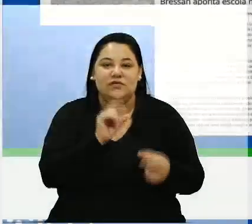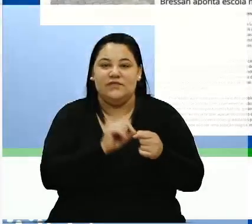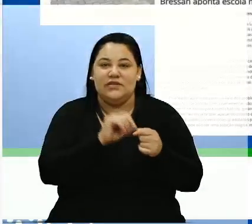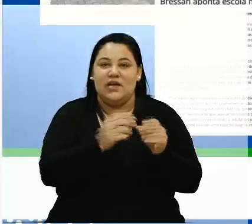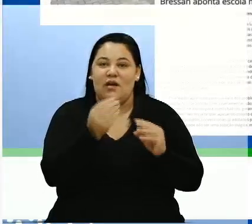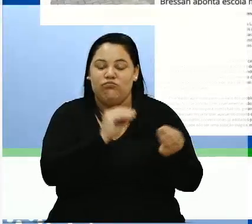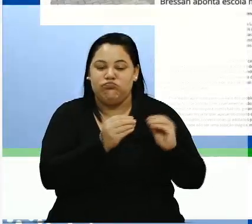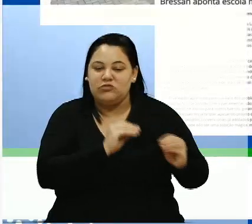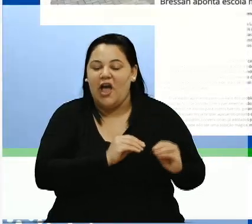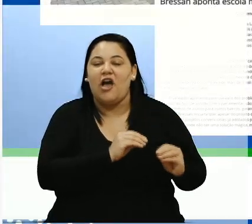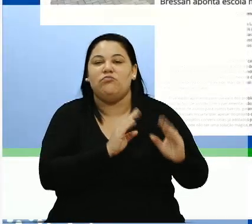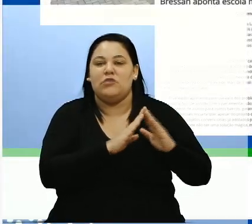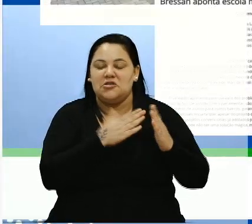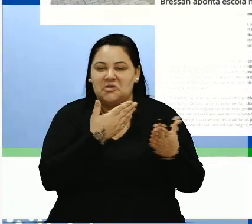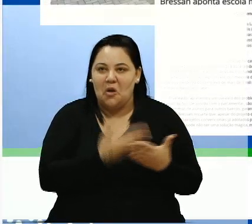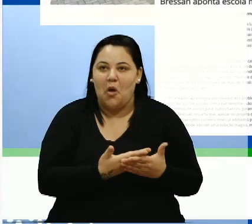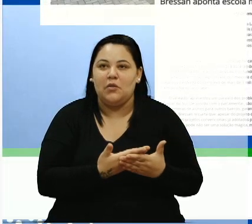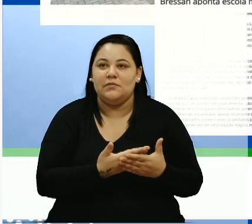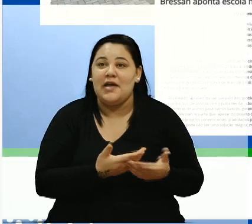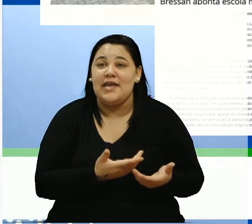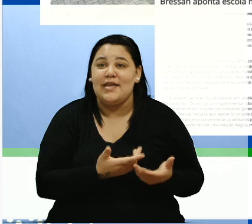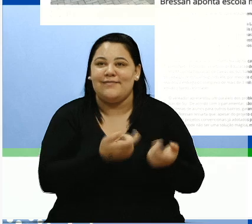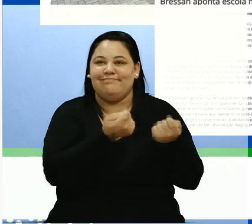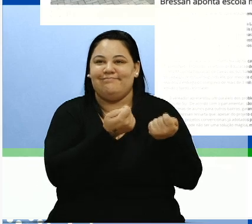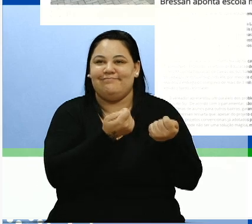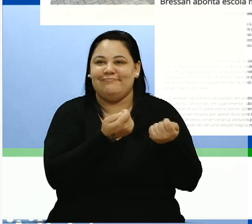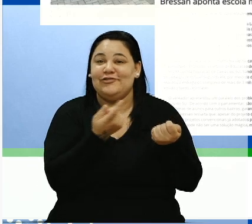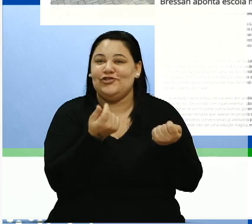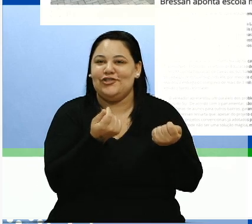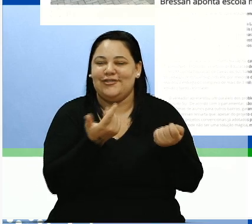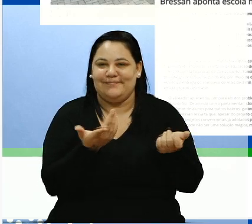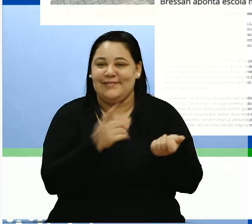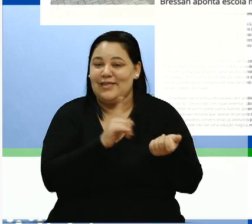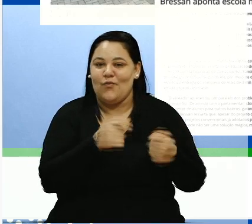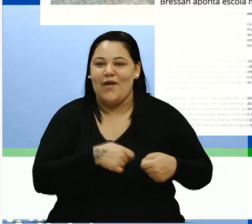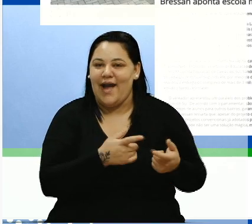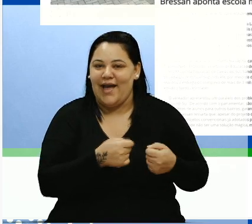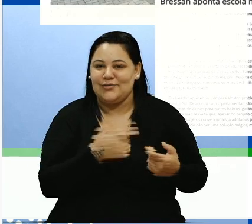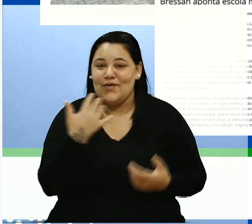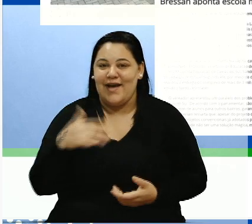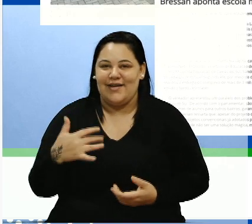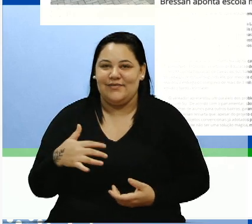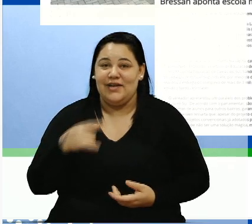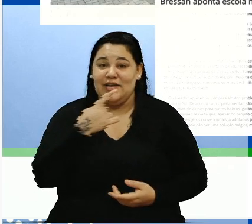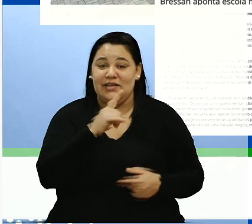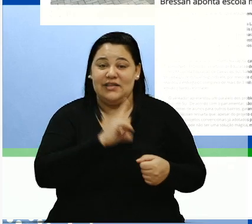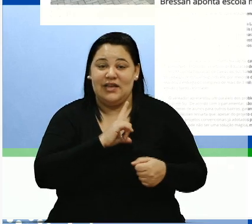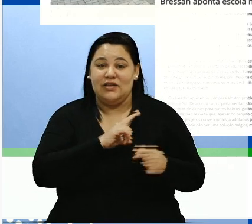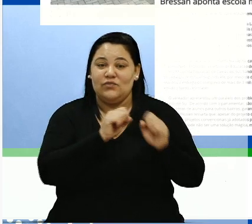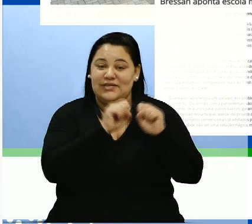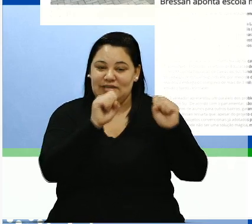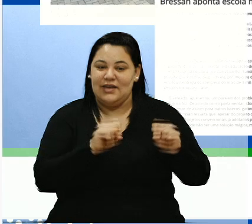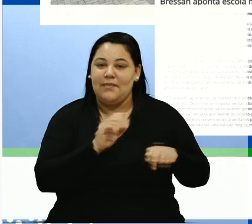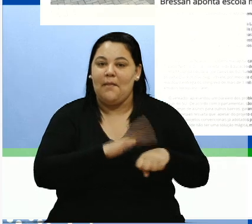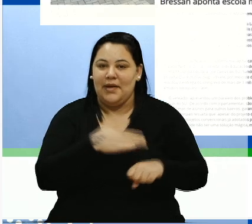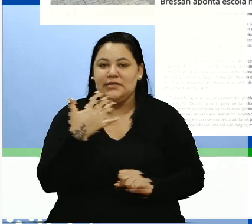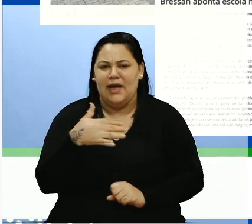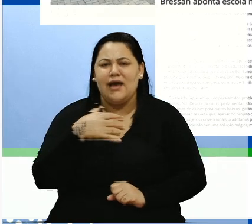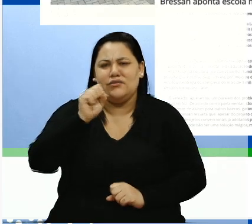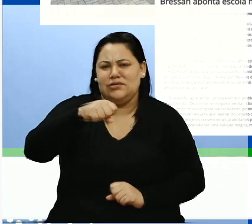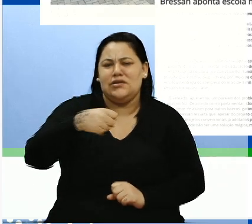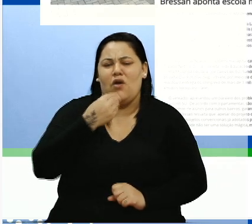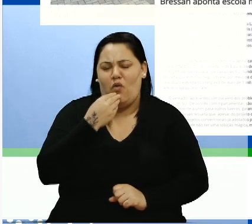escola onde economizaram dinheiro. Esse modular, ele tem um sistema que ele é mais caro. Ele é do